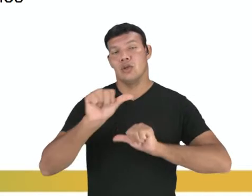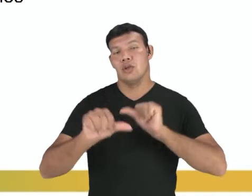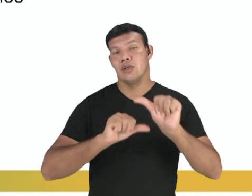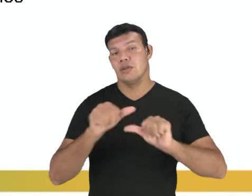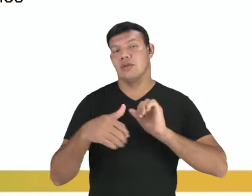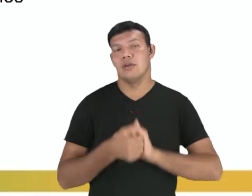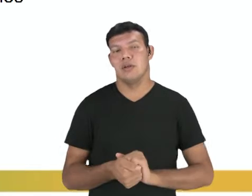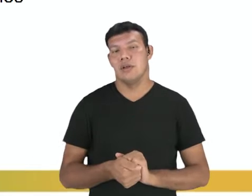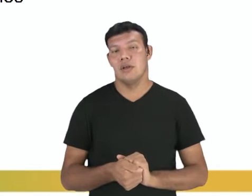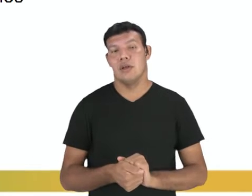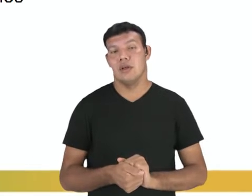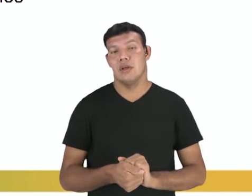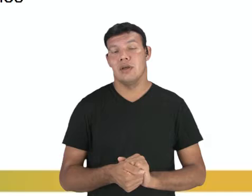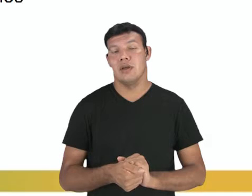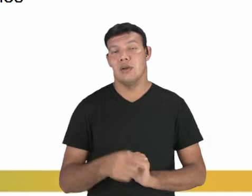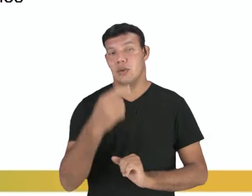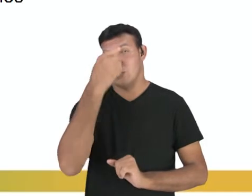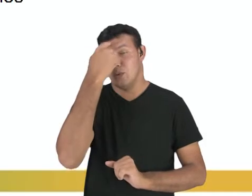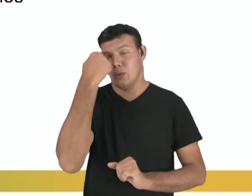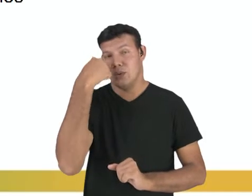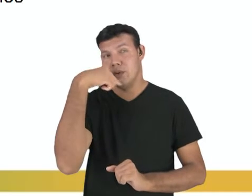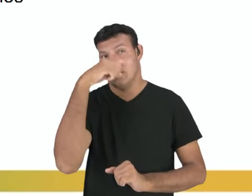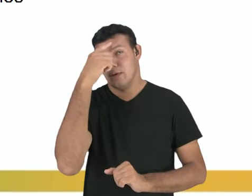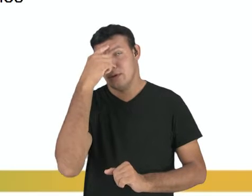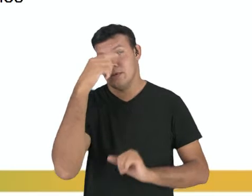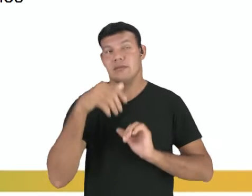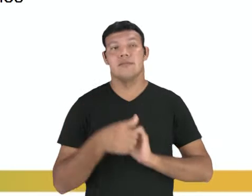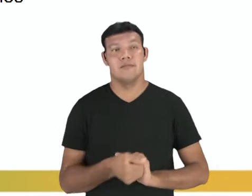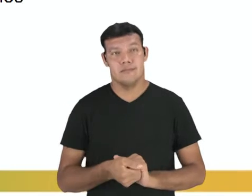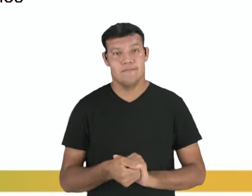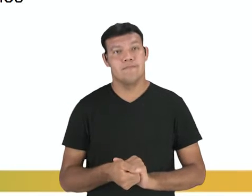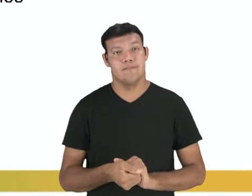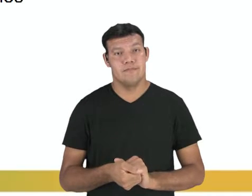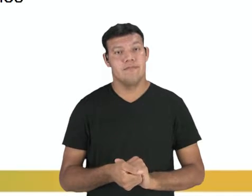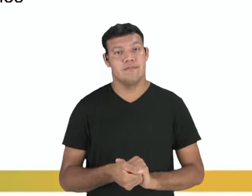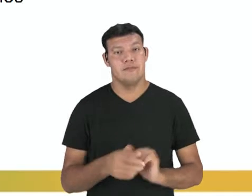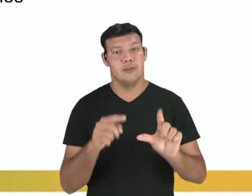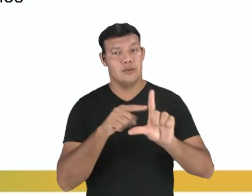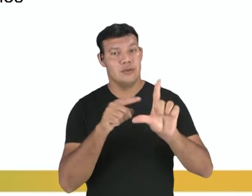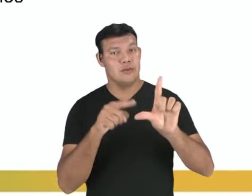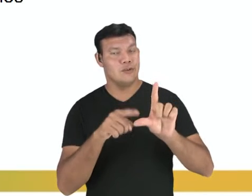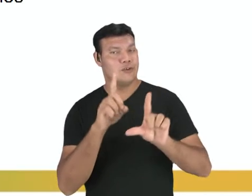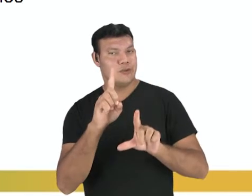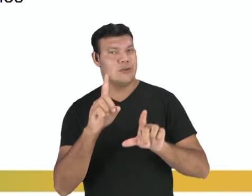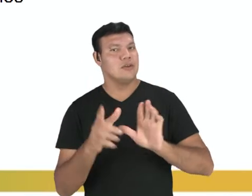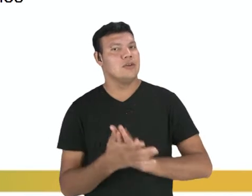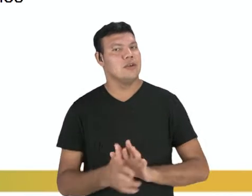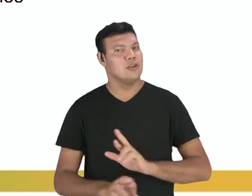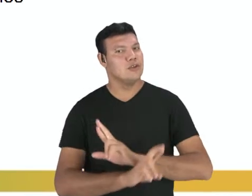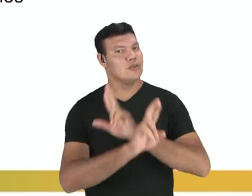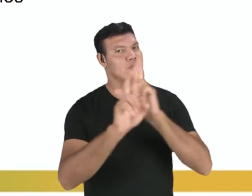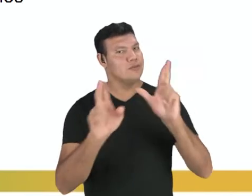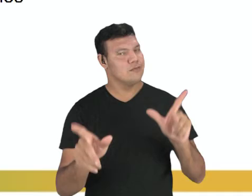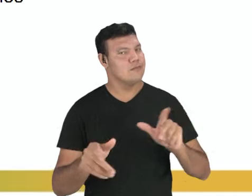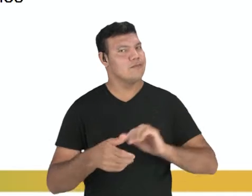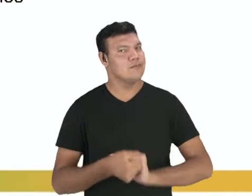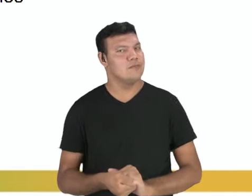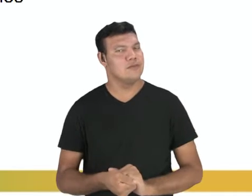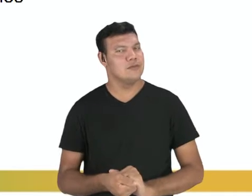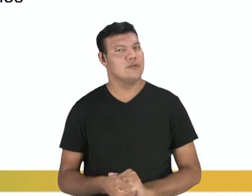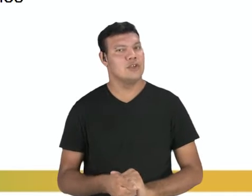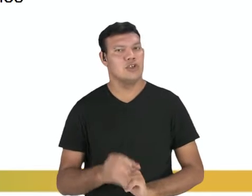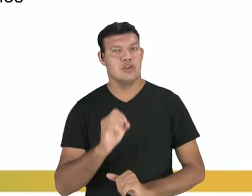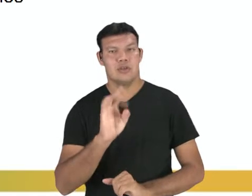Portugal essa é uma maneira de se expressar é mais uma coisa não é igual a outra